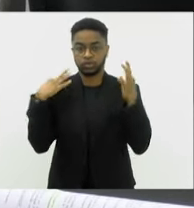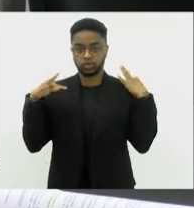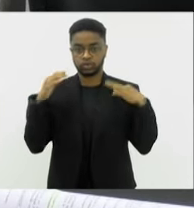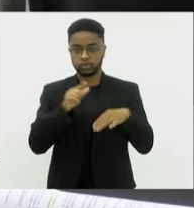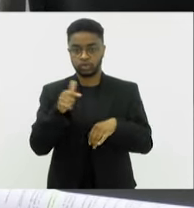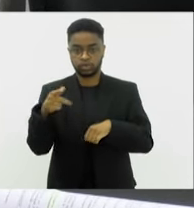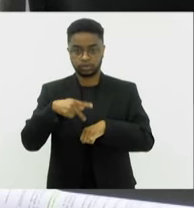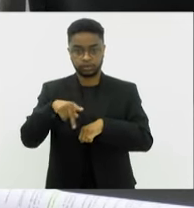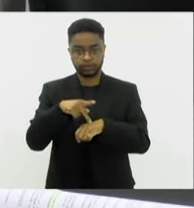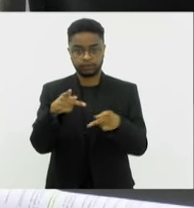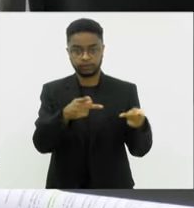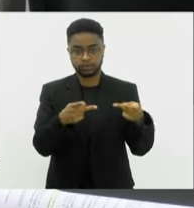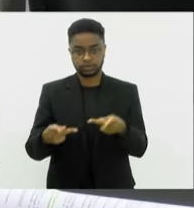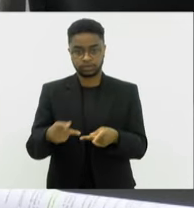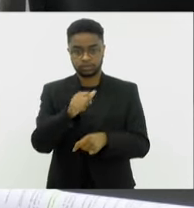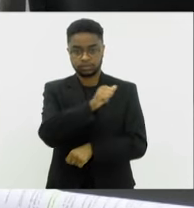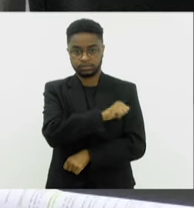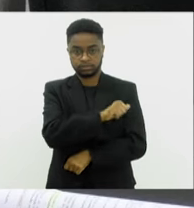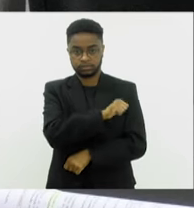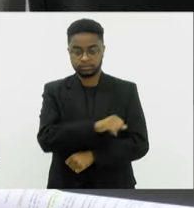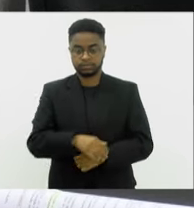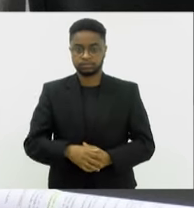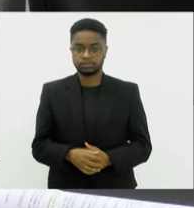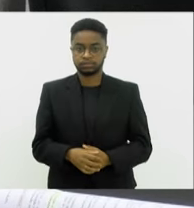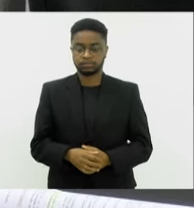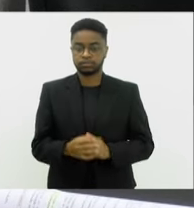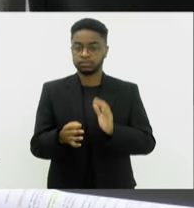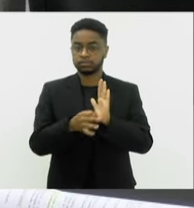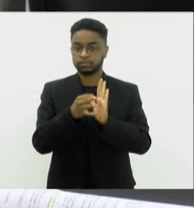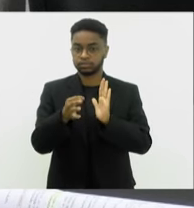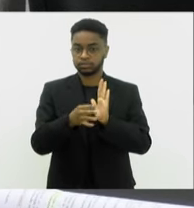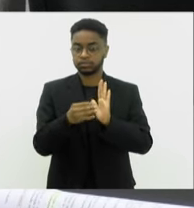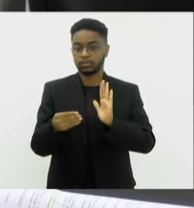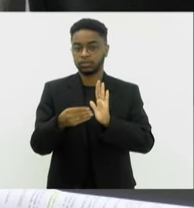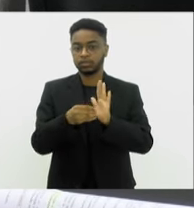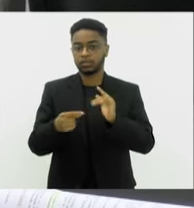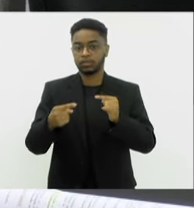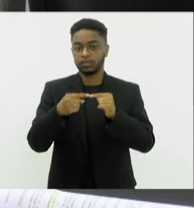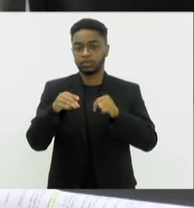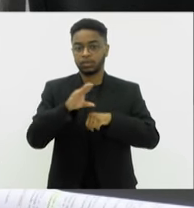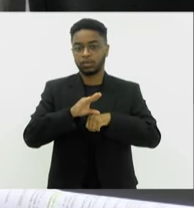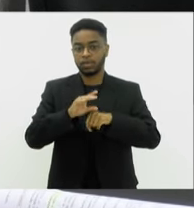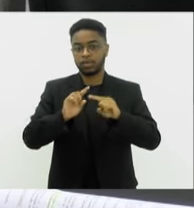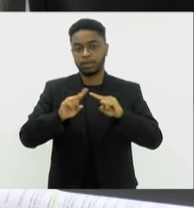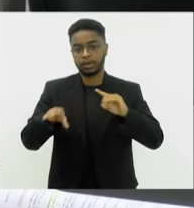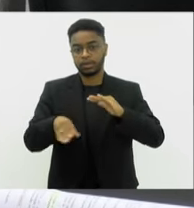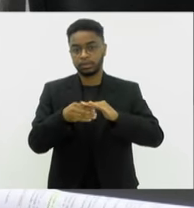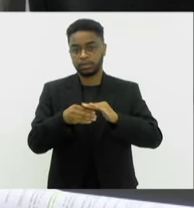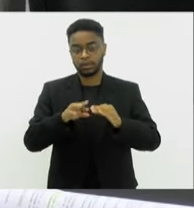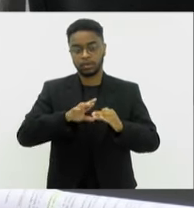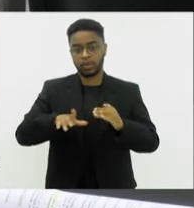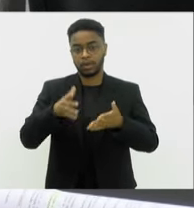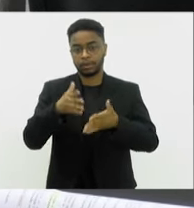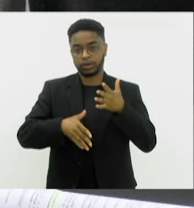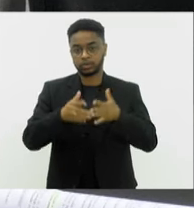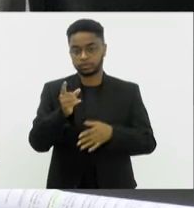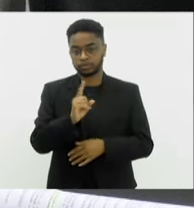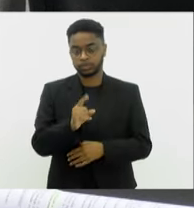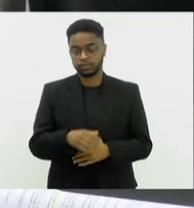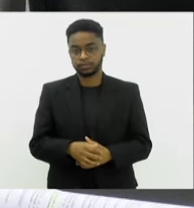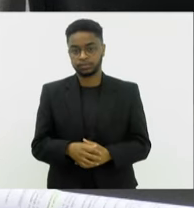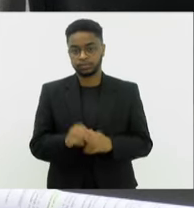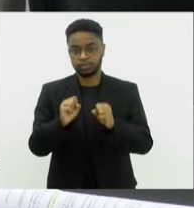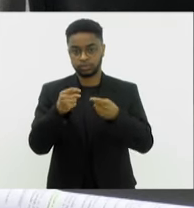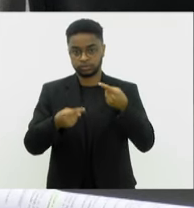países em visita ao Estado do Rio de Janeiro. O parecer, então, é pela constitucionalidade com emenda e não mais pela prejudicabilidade